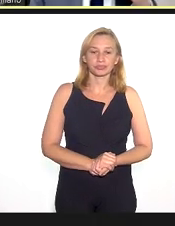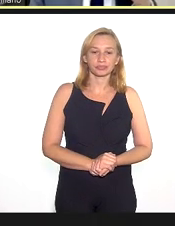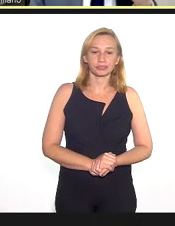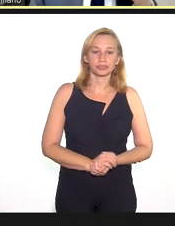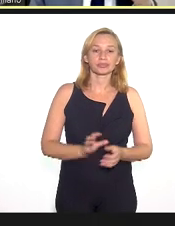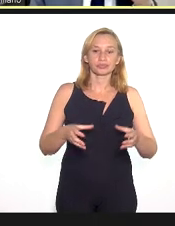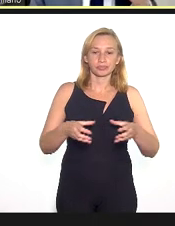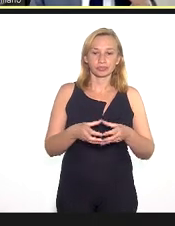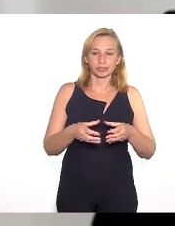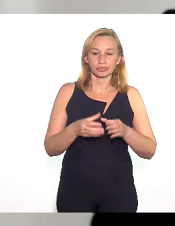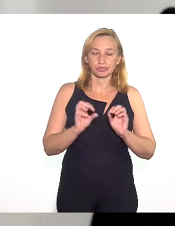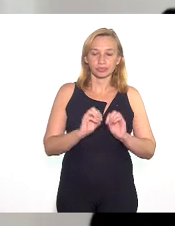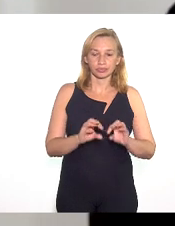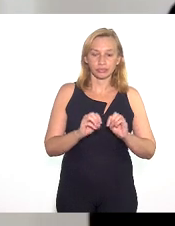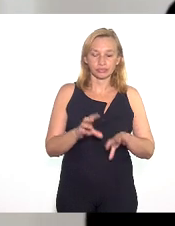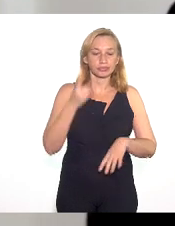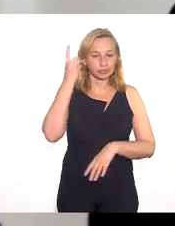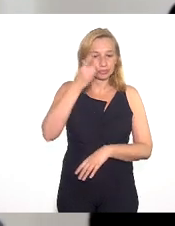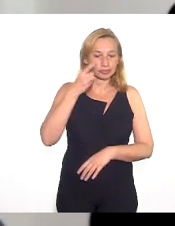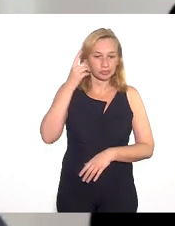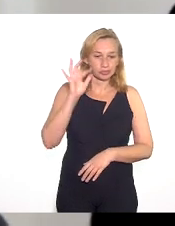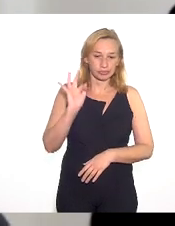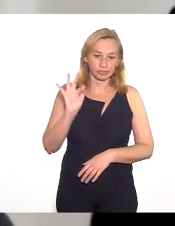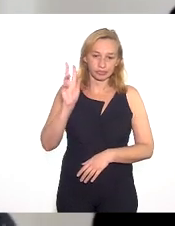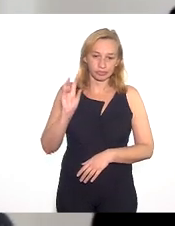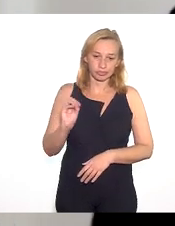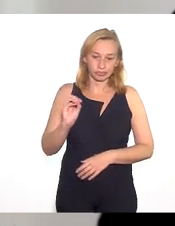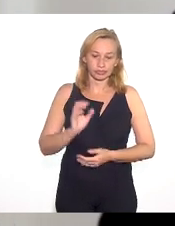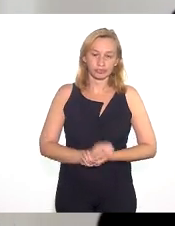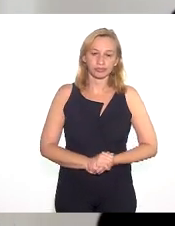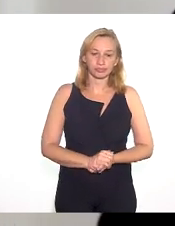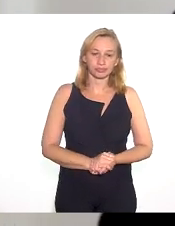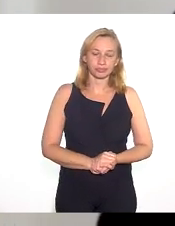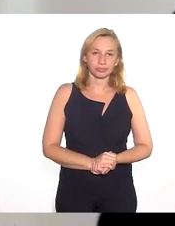Pela Comissão de Educação, deputado Flávio